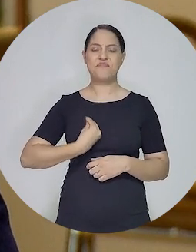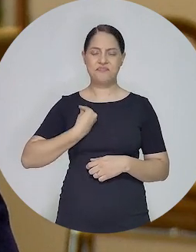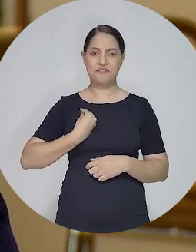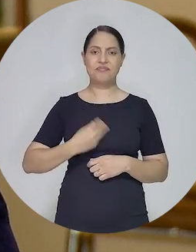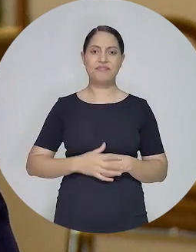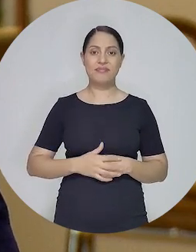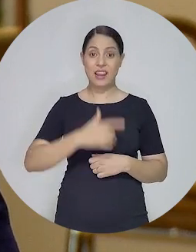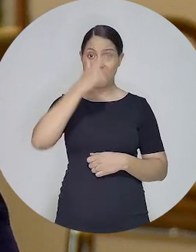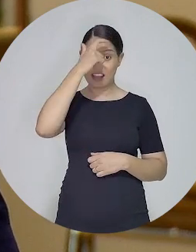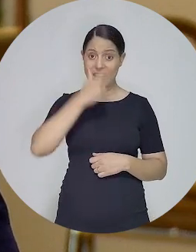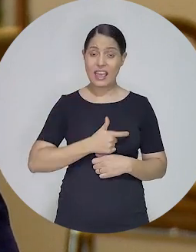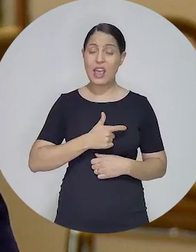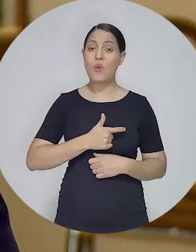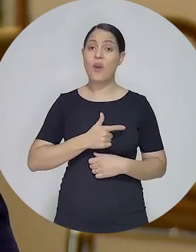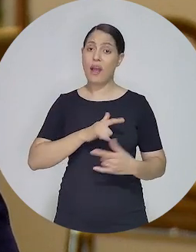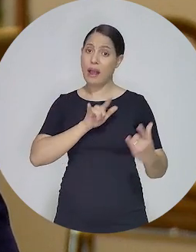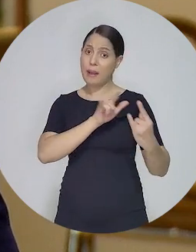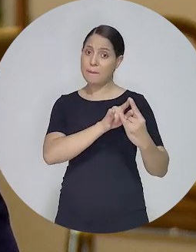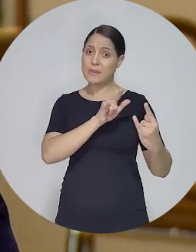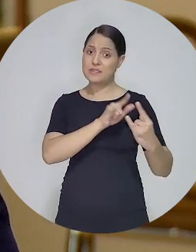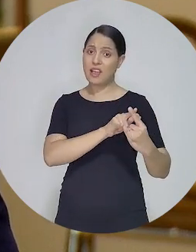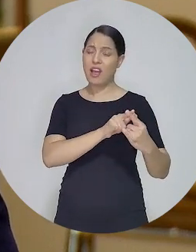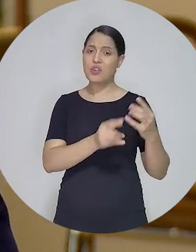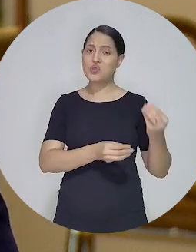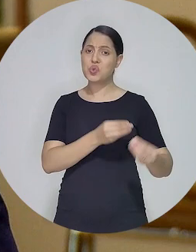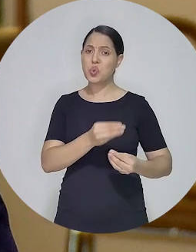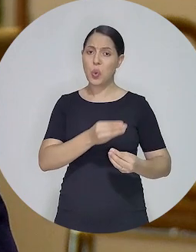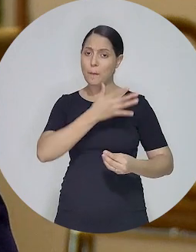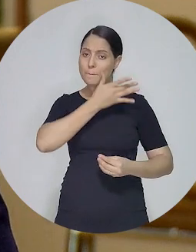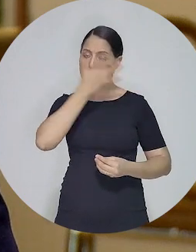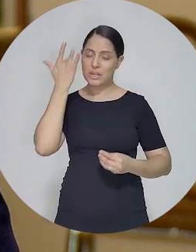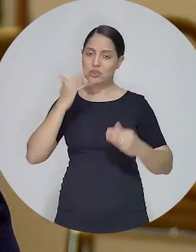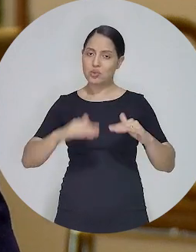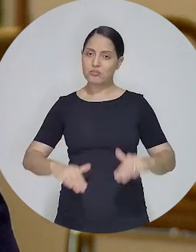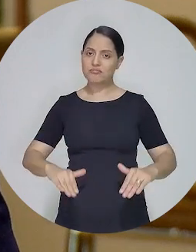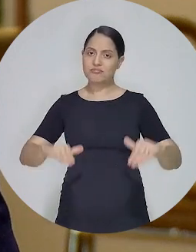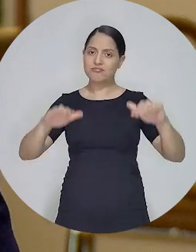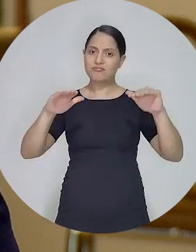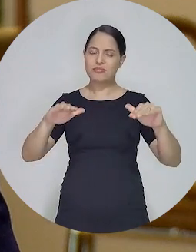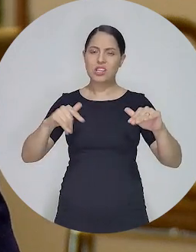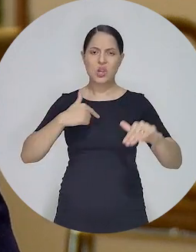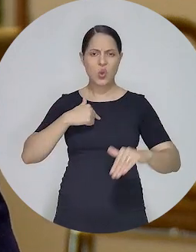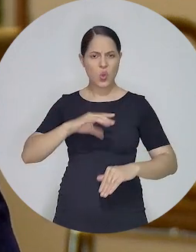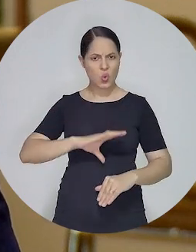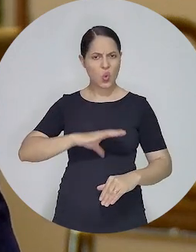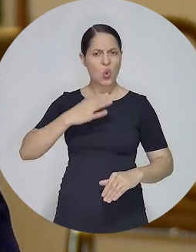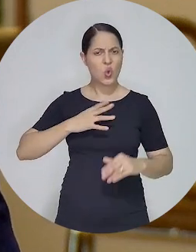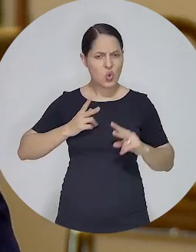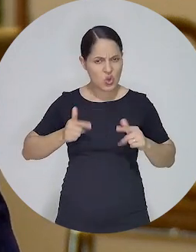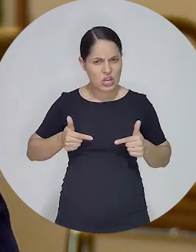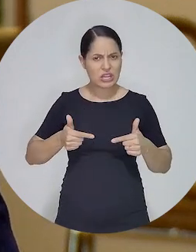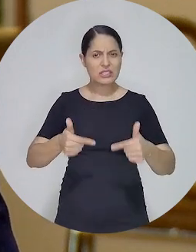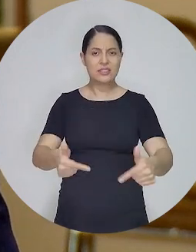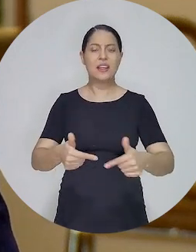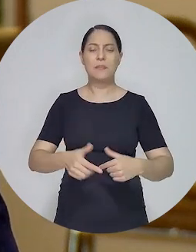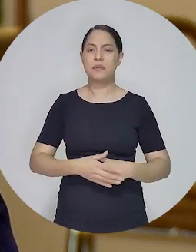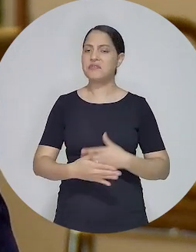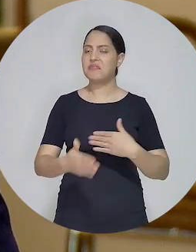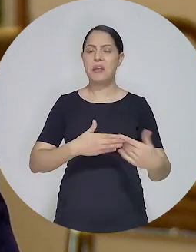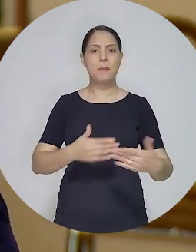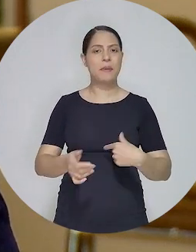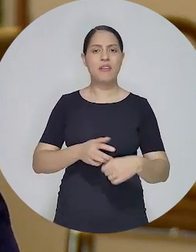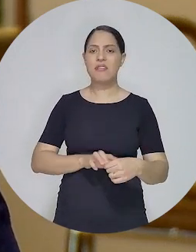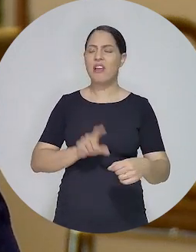marca da amizade é que, da minha amizade com as pessoas, é que não me falta